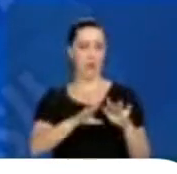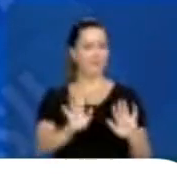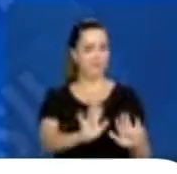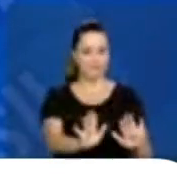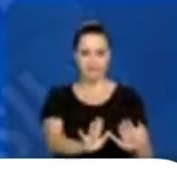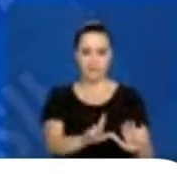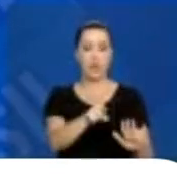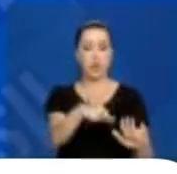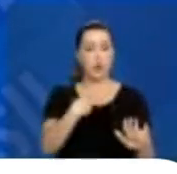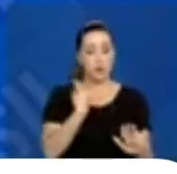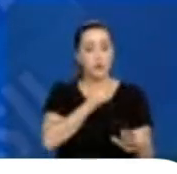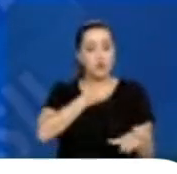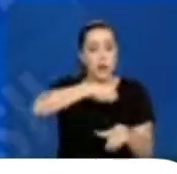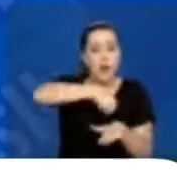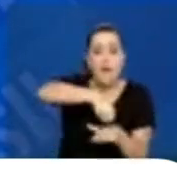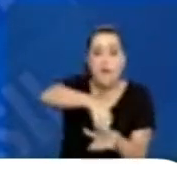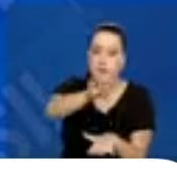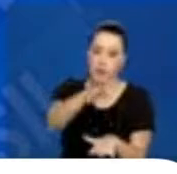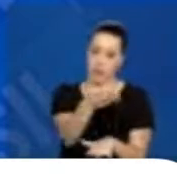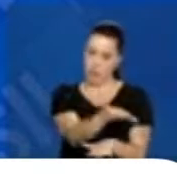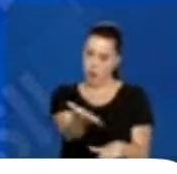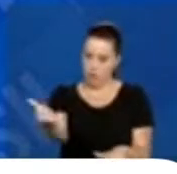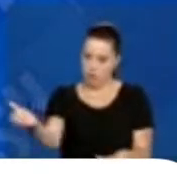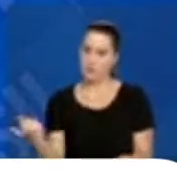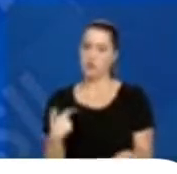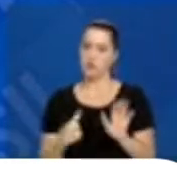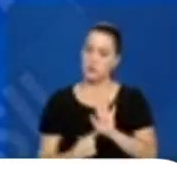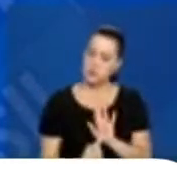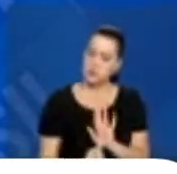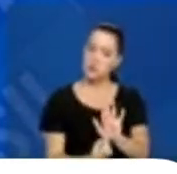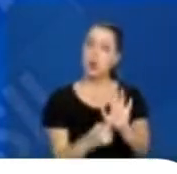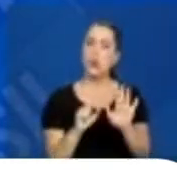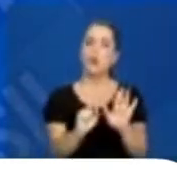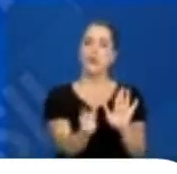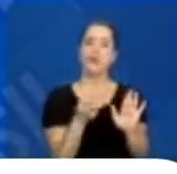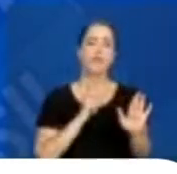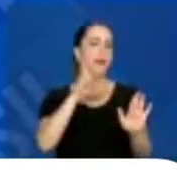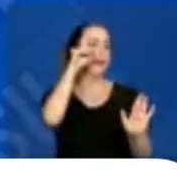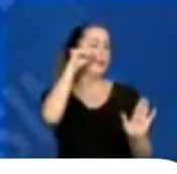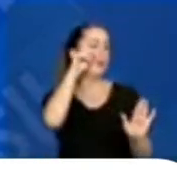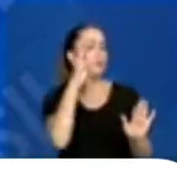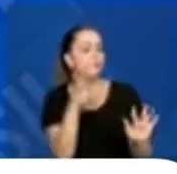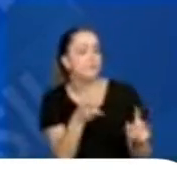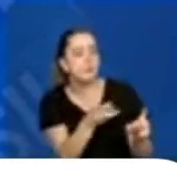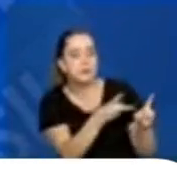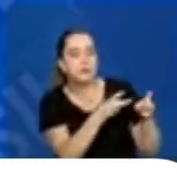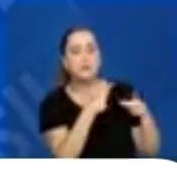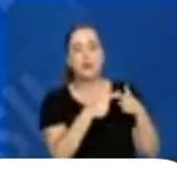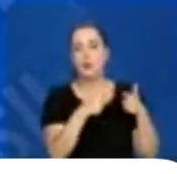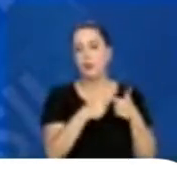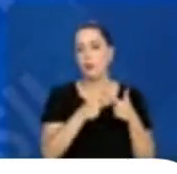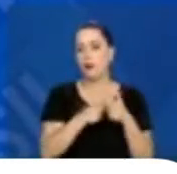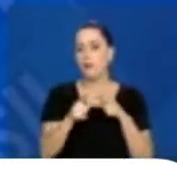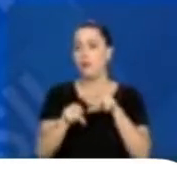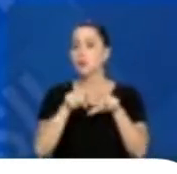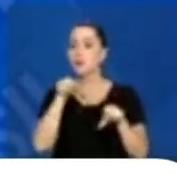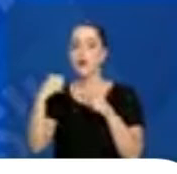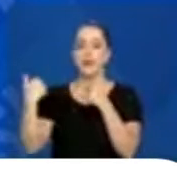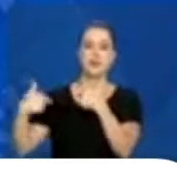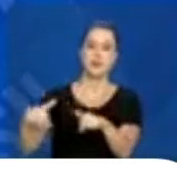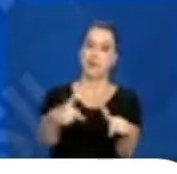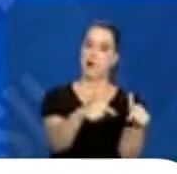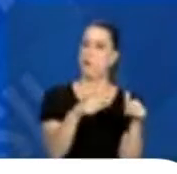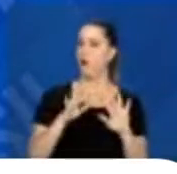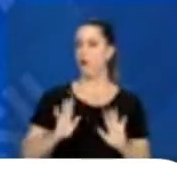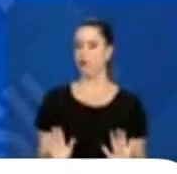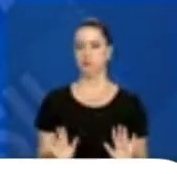aqui é informar e mostrar para vocês as informações que a gente usa no dia a dia para enxergar o problema e tomar decisão. Então,